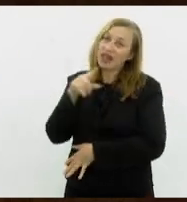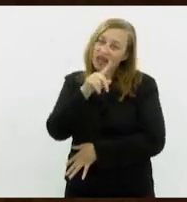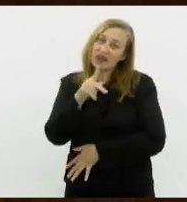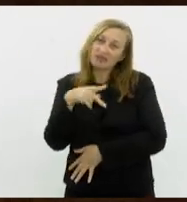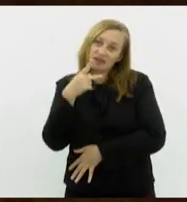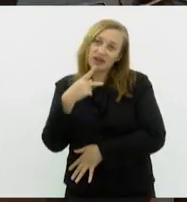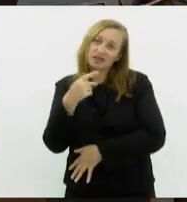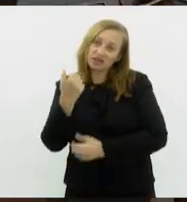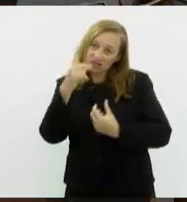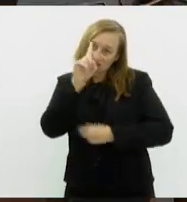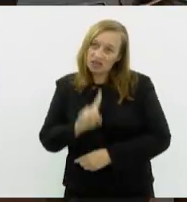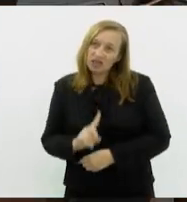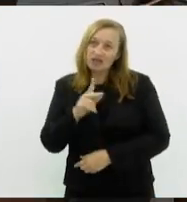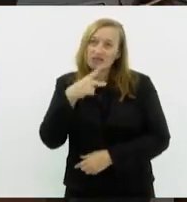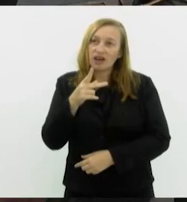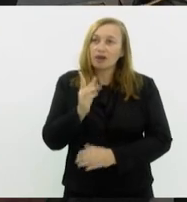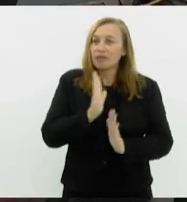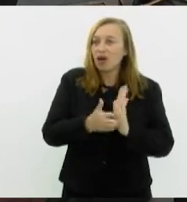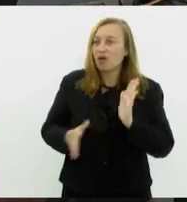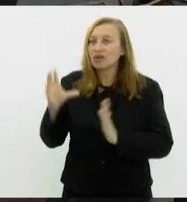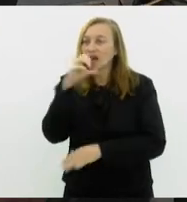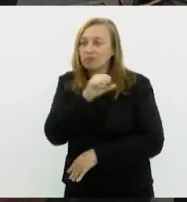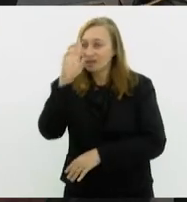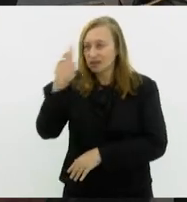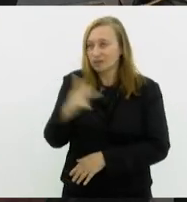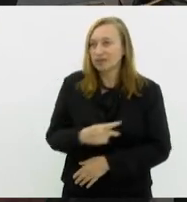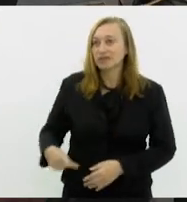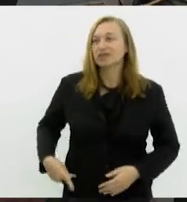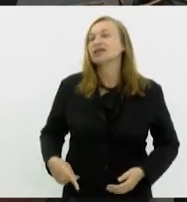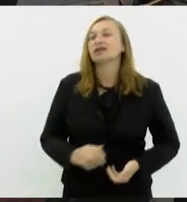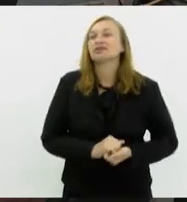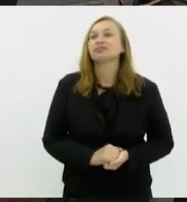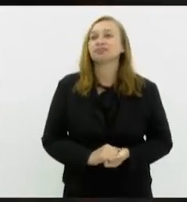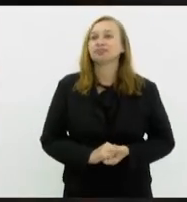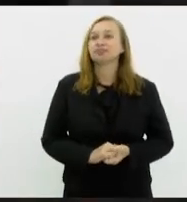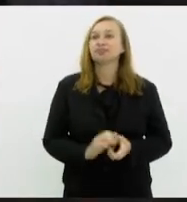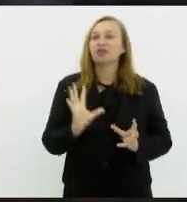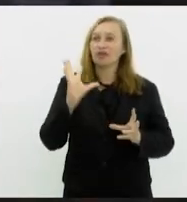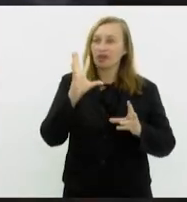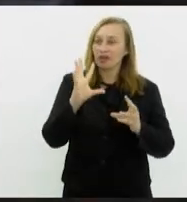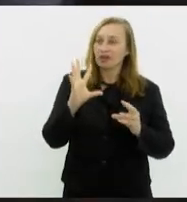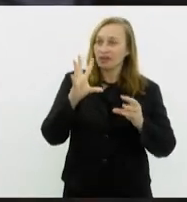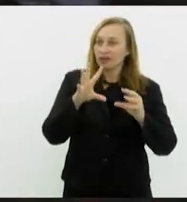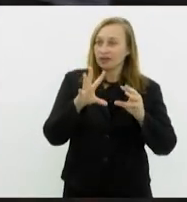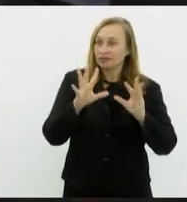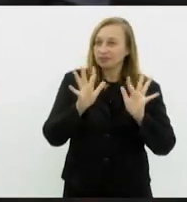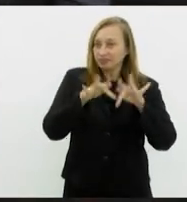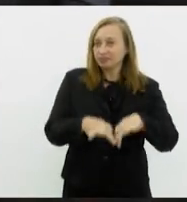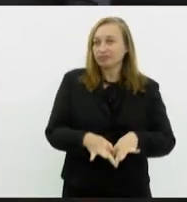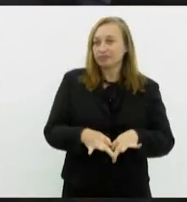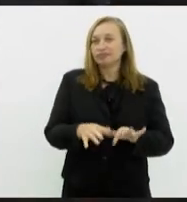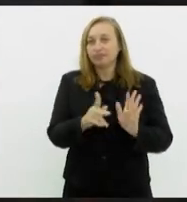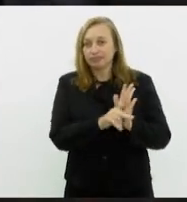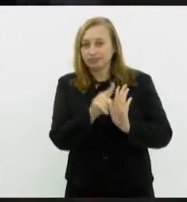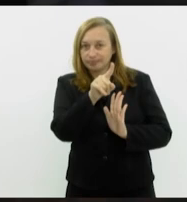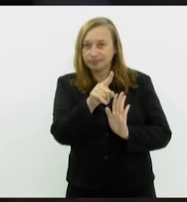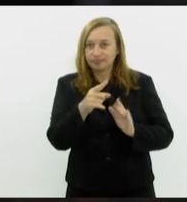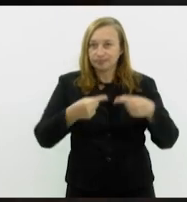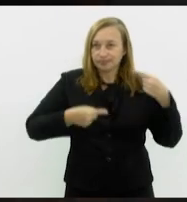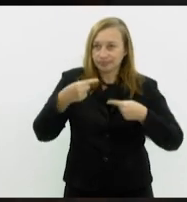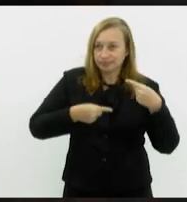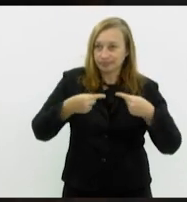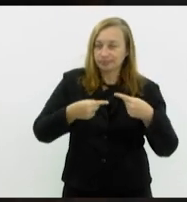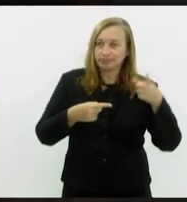falar. Pela ordem, só rapidinho aqui, senhora presidenta. Só concluir esse projeto, porque ele estava discutindo e eu